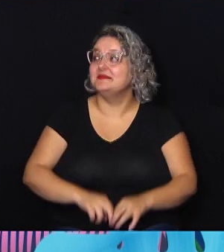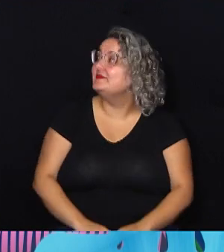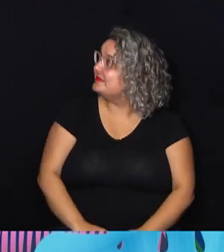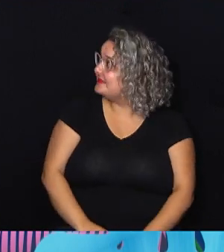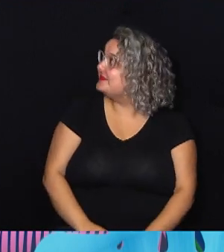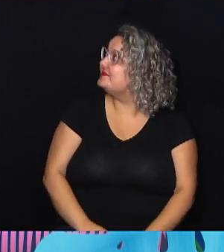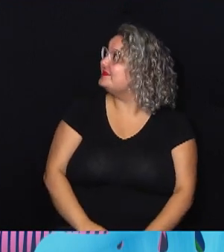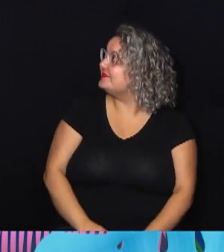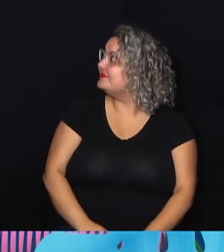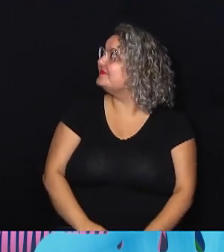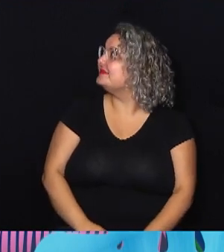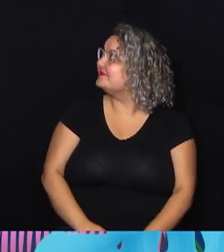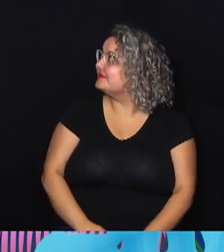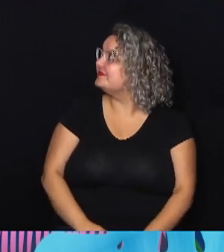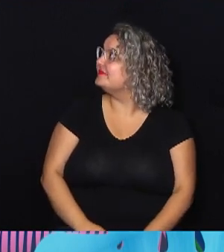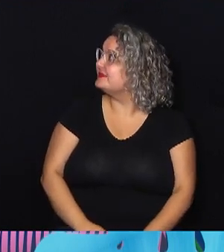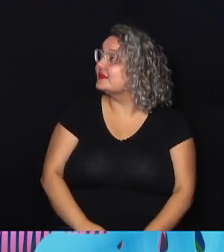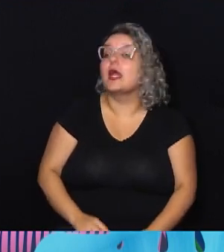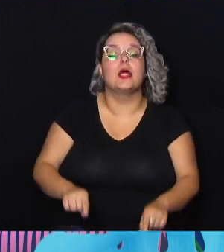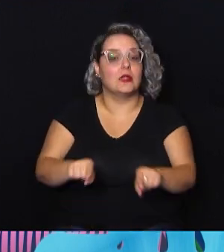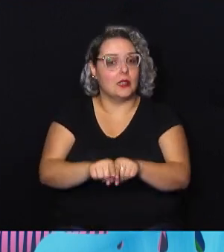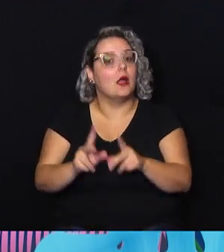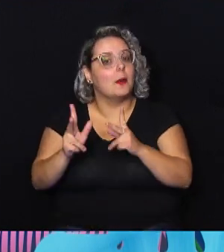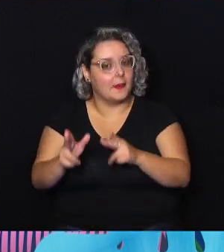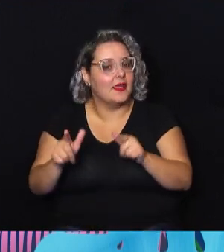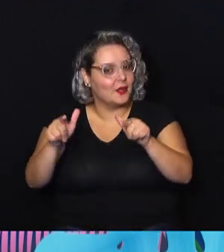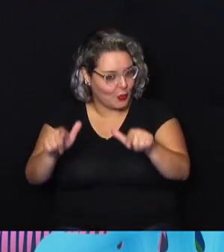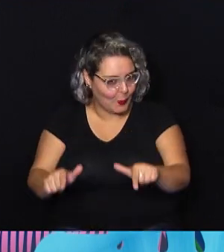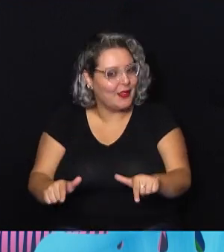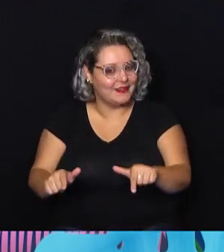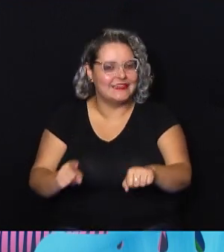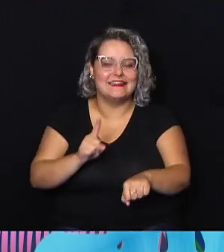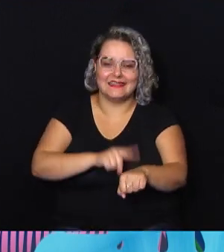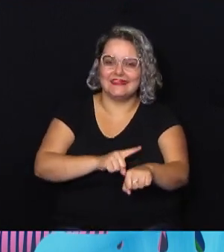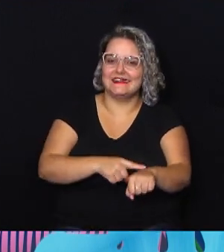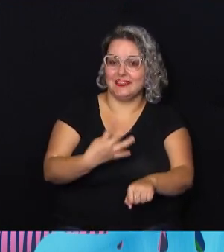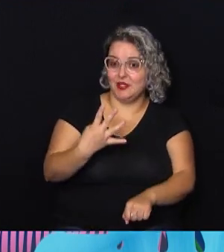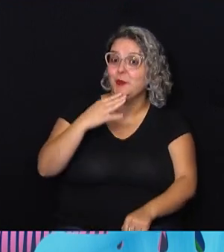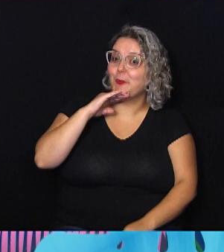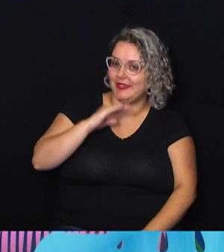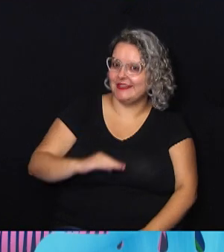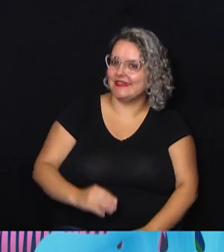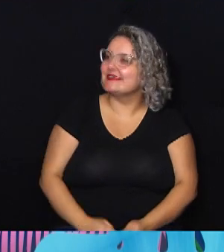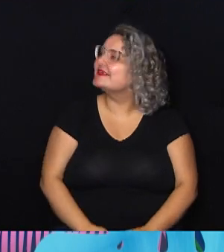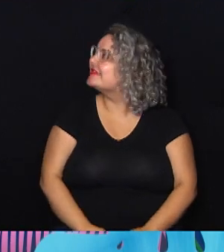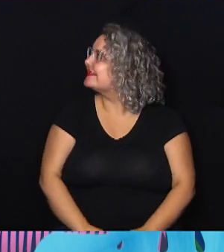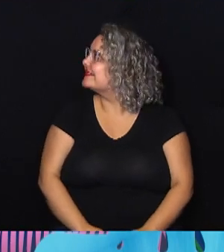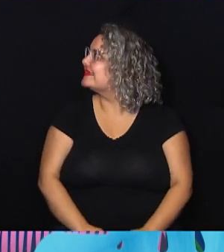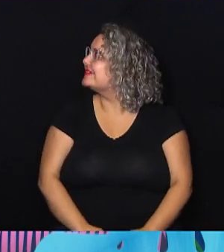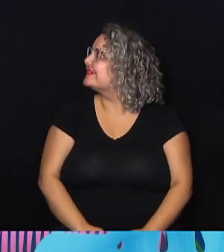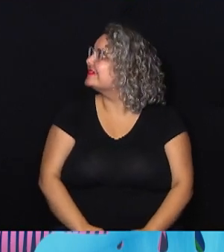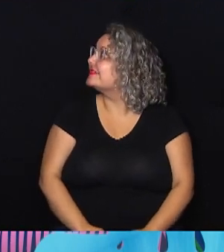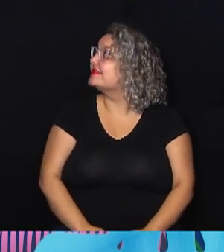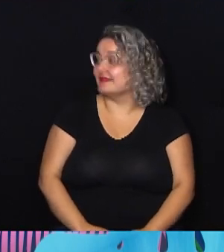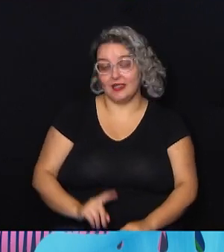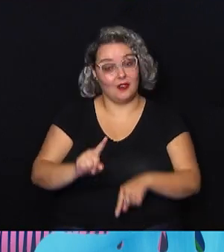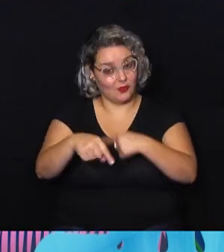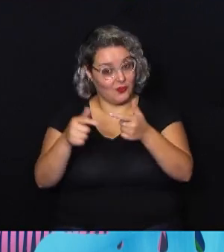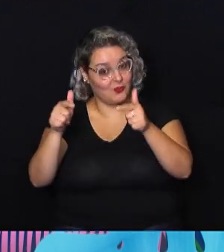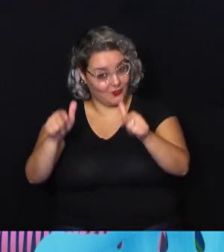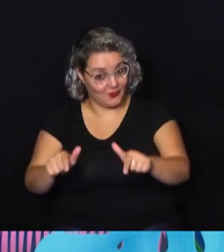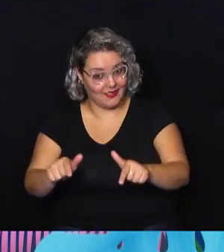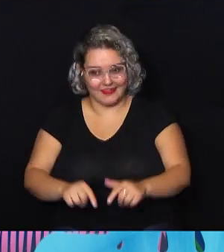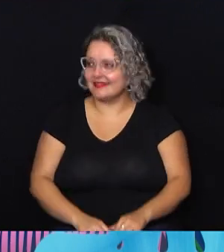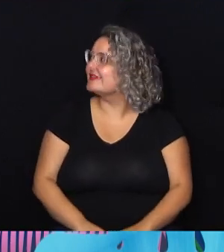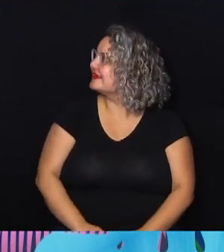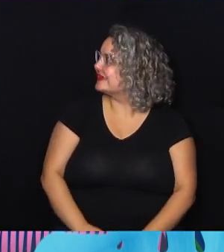União Altaneira, também em Barão Geraldo, começa às 4 da tarde. O Carna Rock, na Vila Industrial, a partir